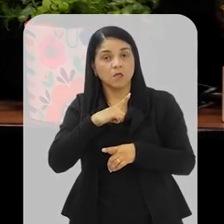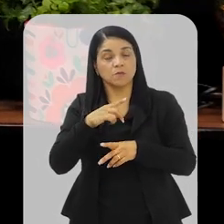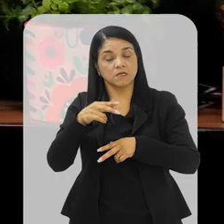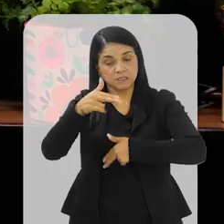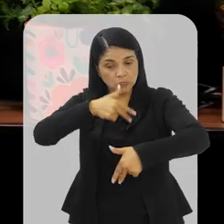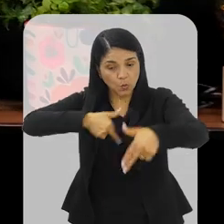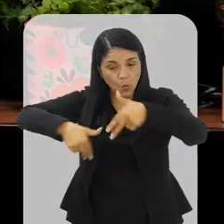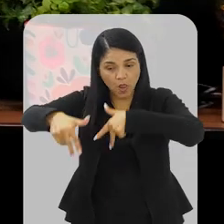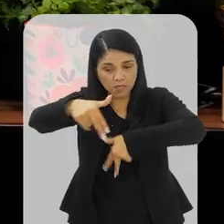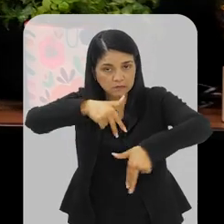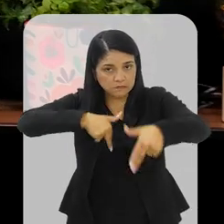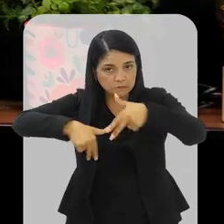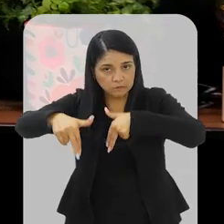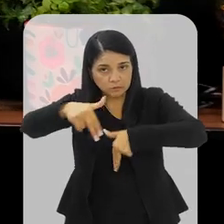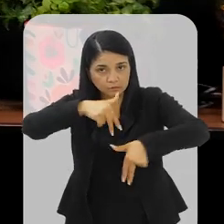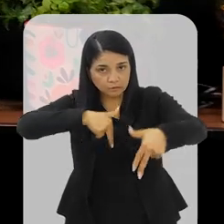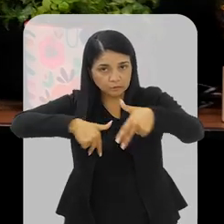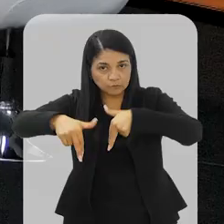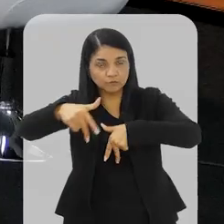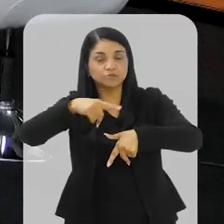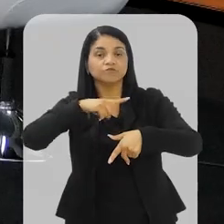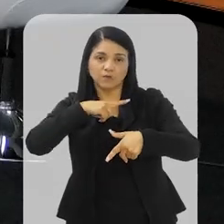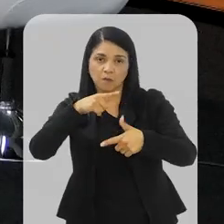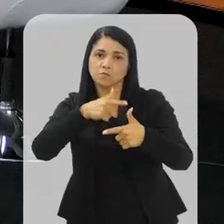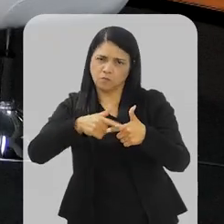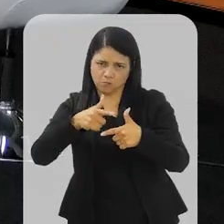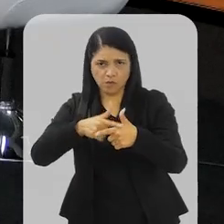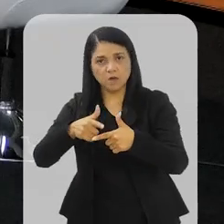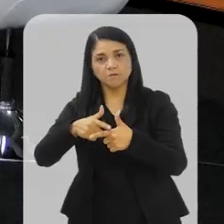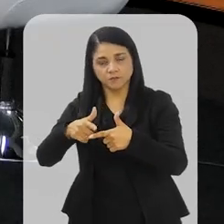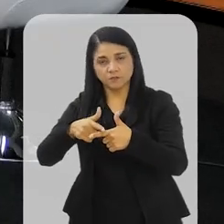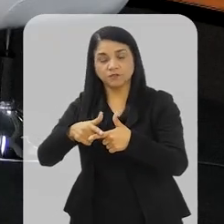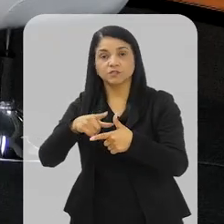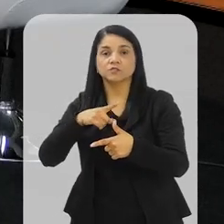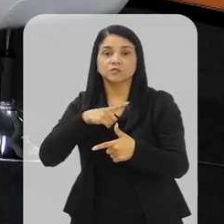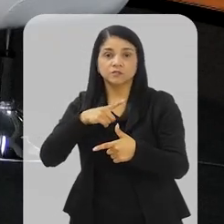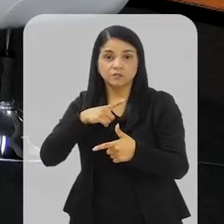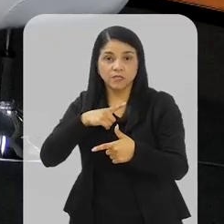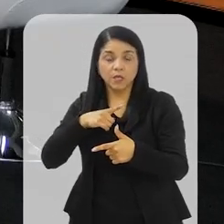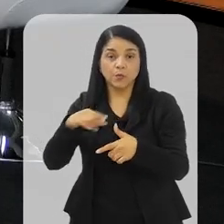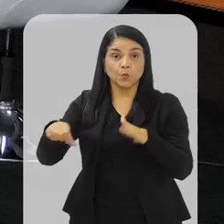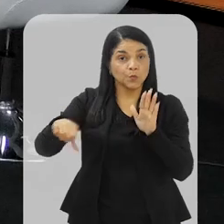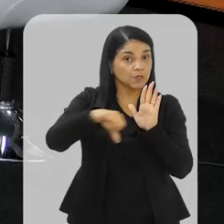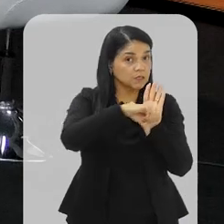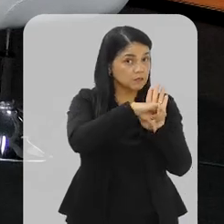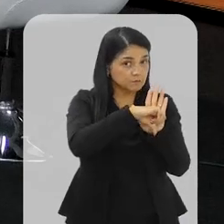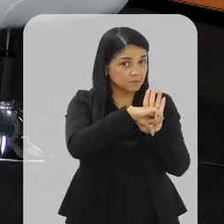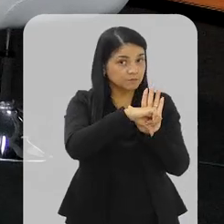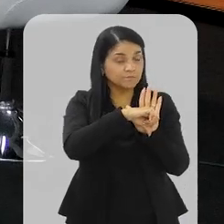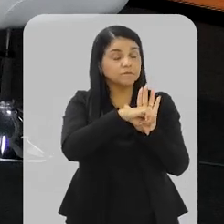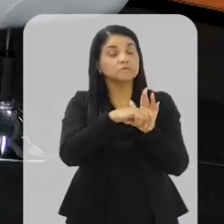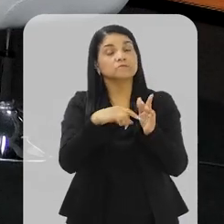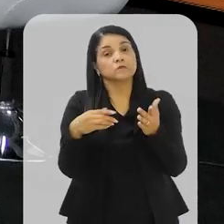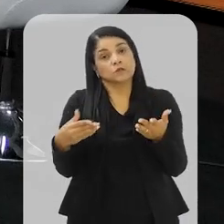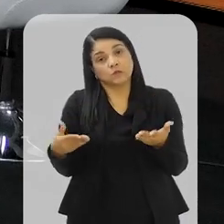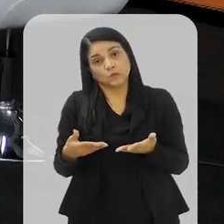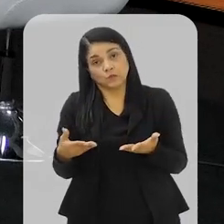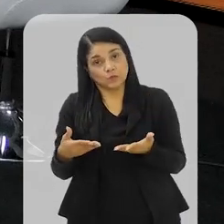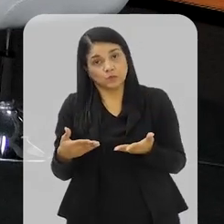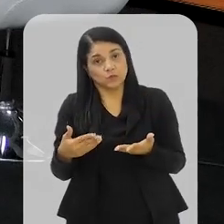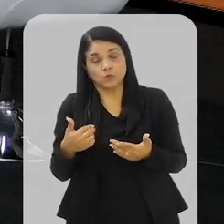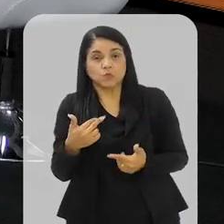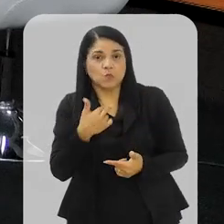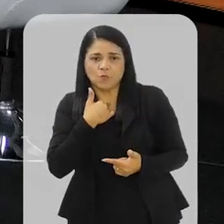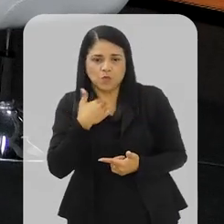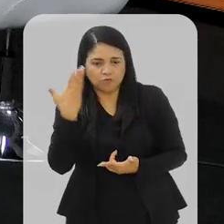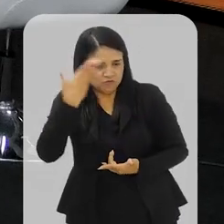grande circulação de pessoas isso às vezes gera problemas você tem a questão da criminalidade que hoje em dia nós não